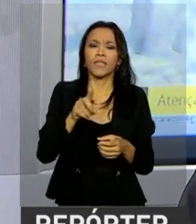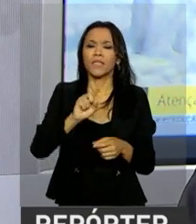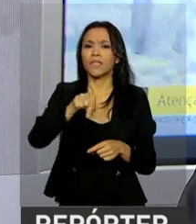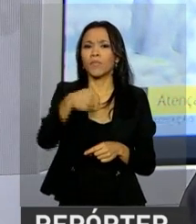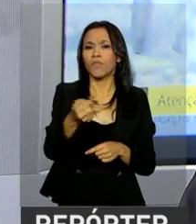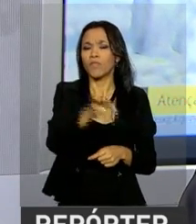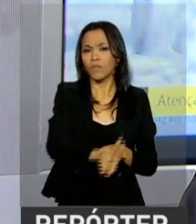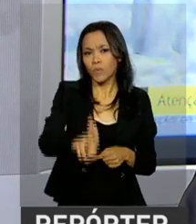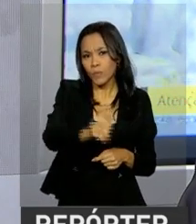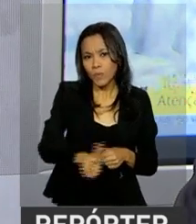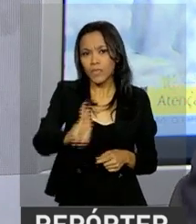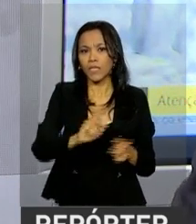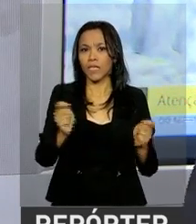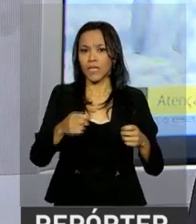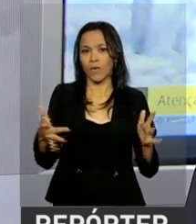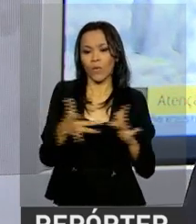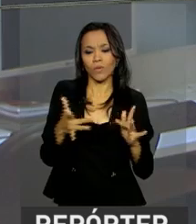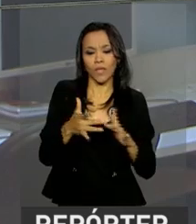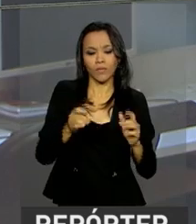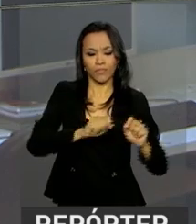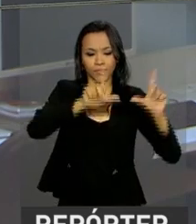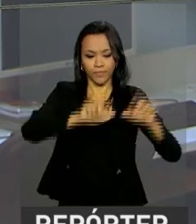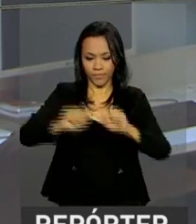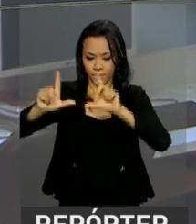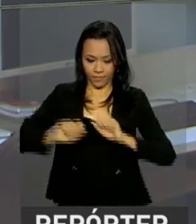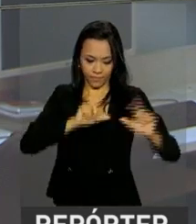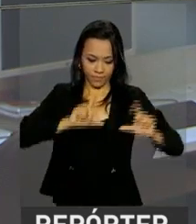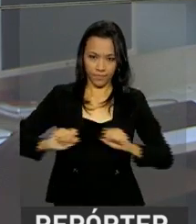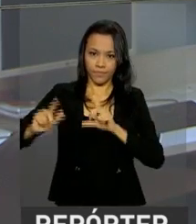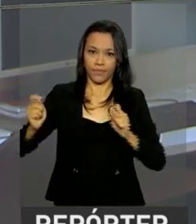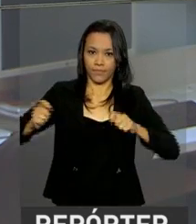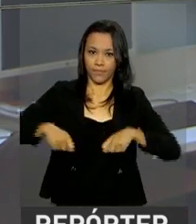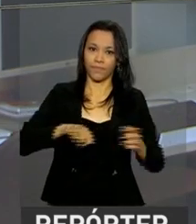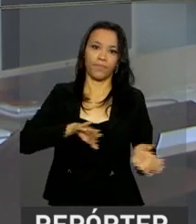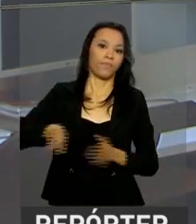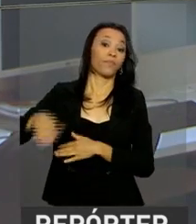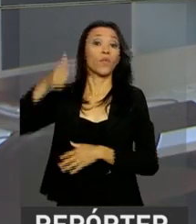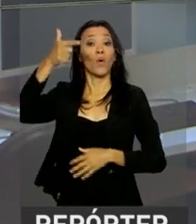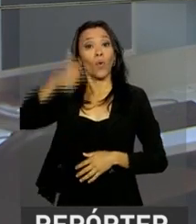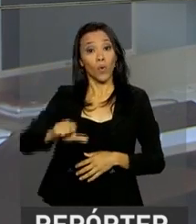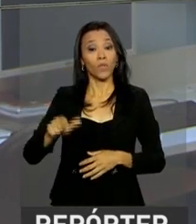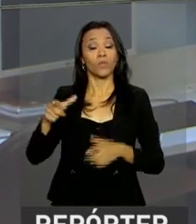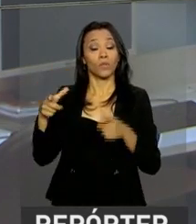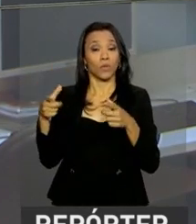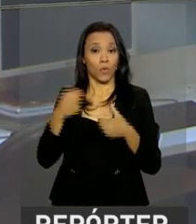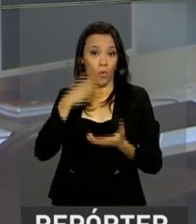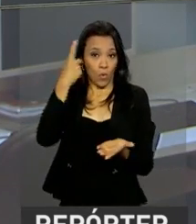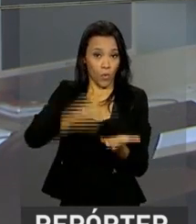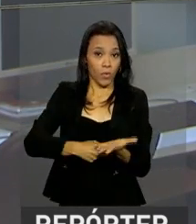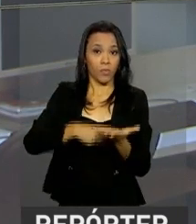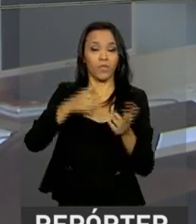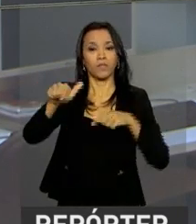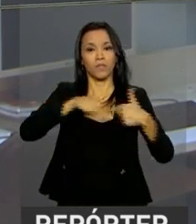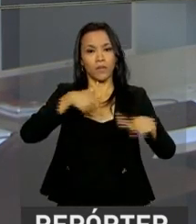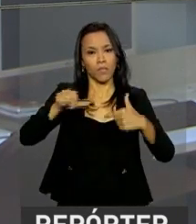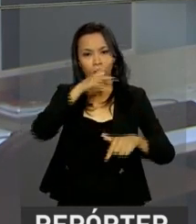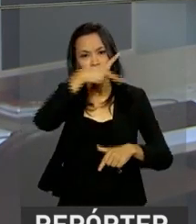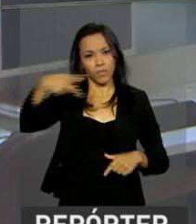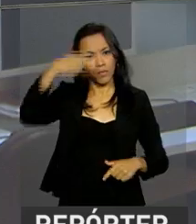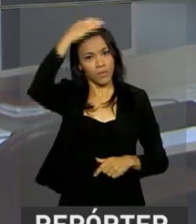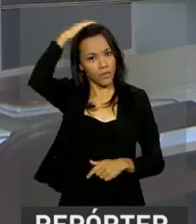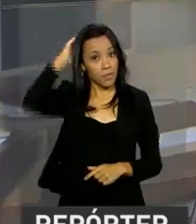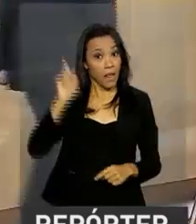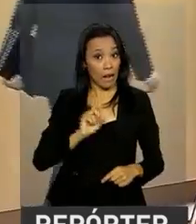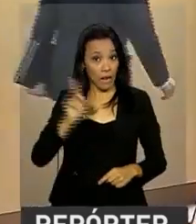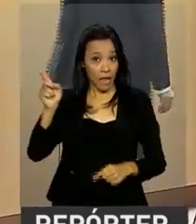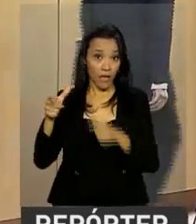usar interatividade. Olha, e lá no Japão, outro compromisso do presidente Michel Temer em Tóquio foi um